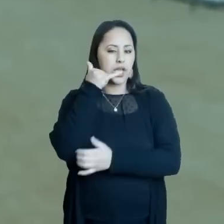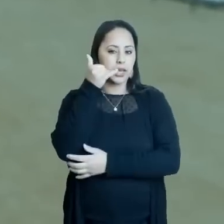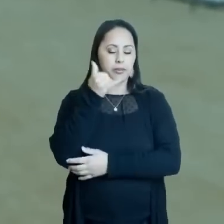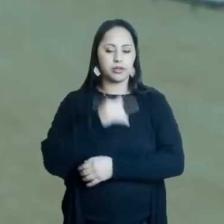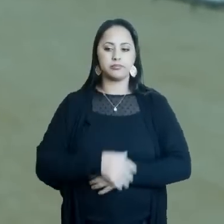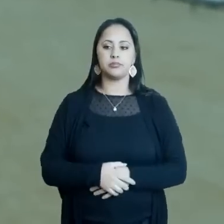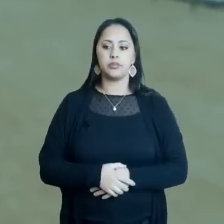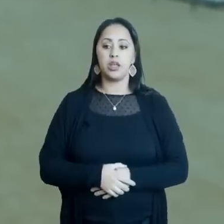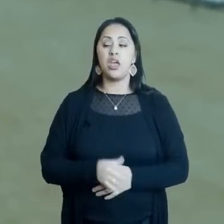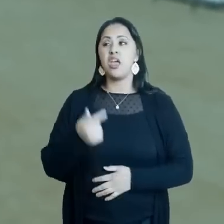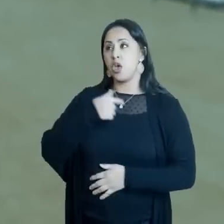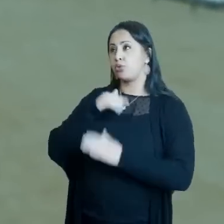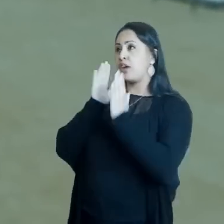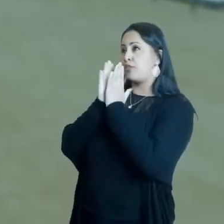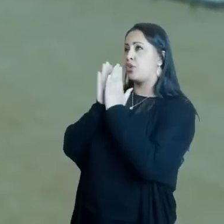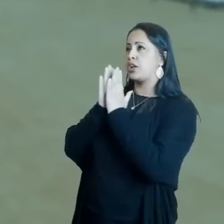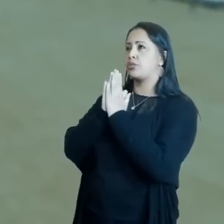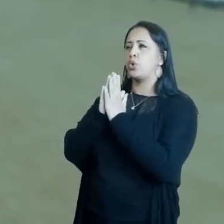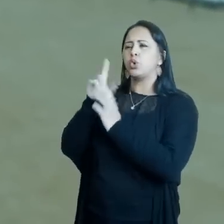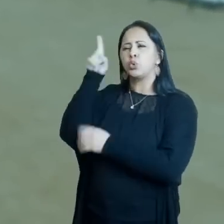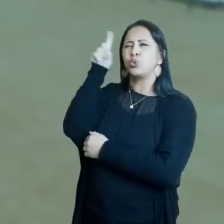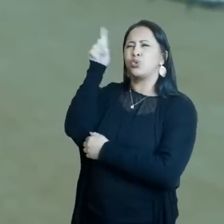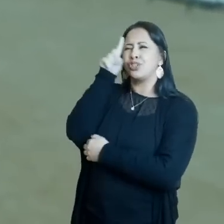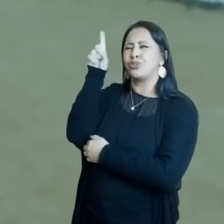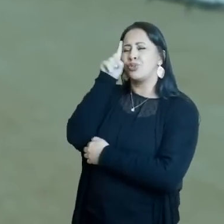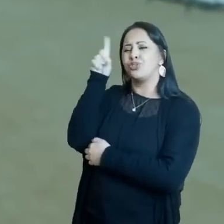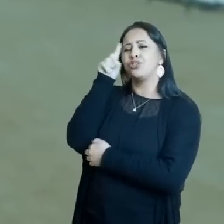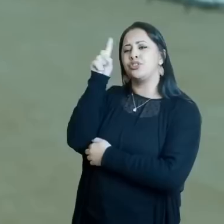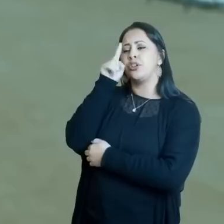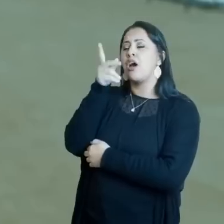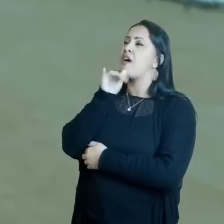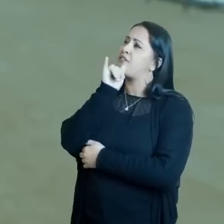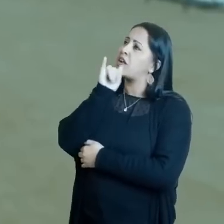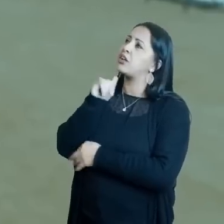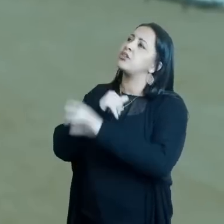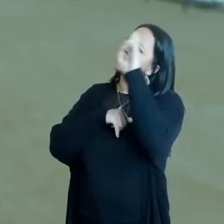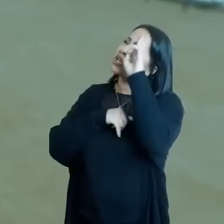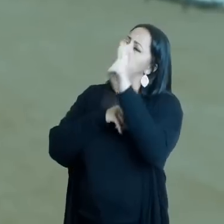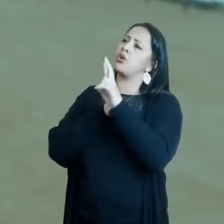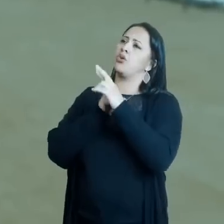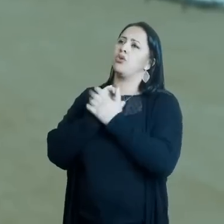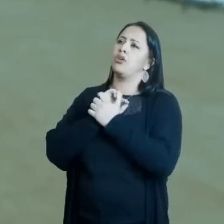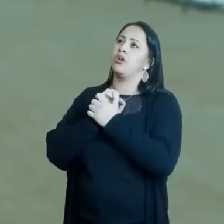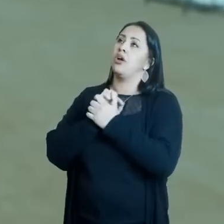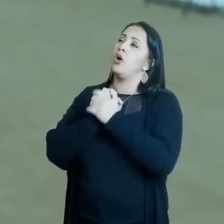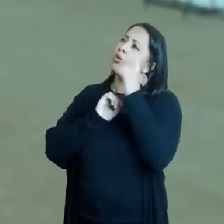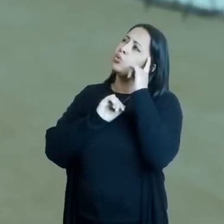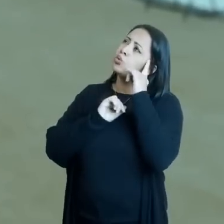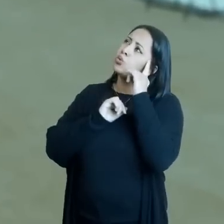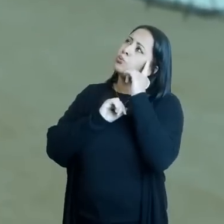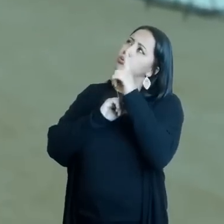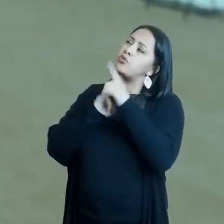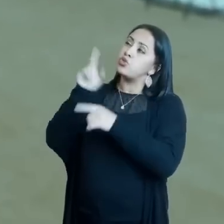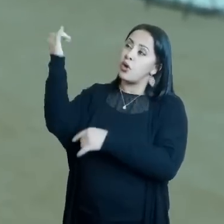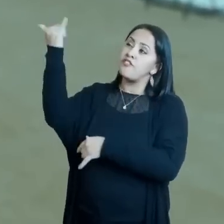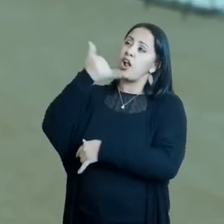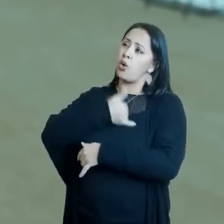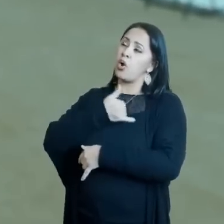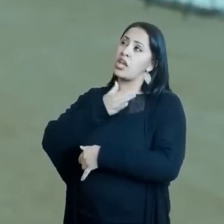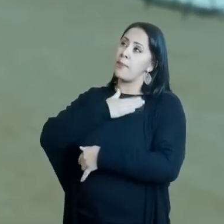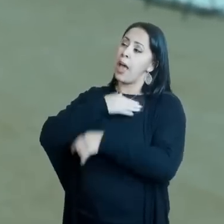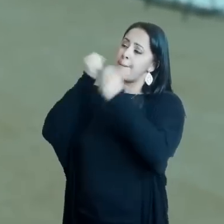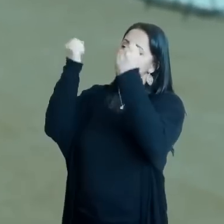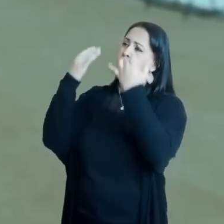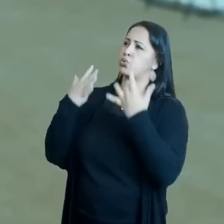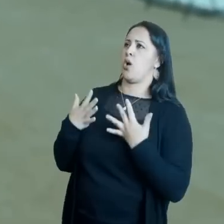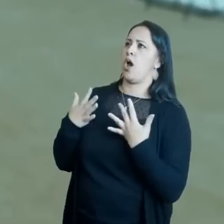porque eu estava orando todos esses dias, eu estava dizendo, Senhor, uma vez tu me falou que tu ainda iria me